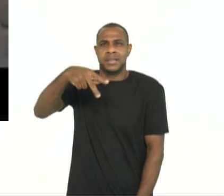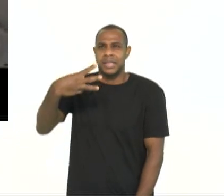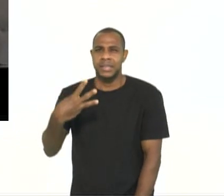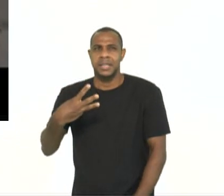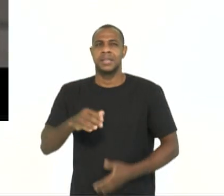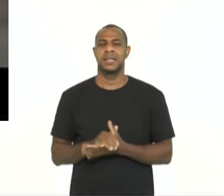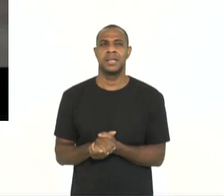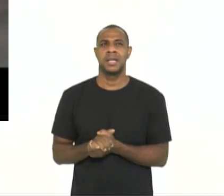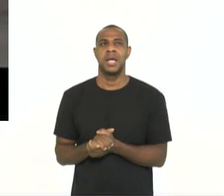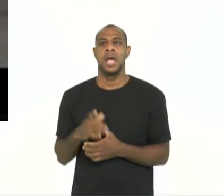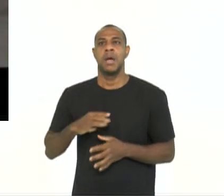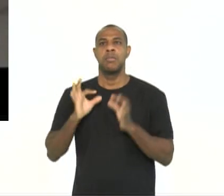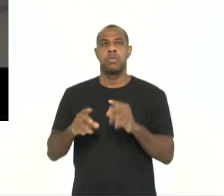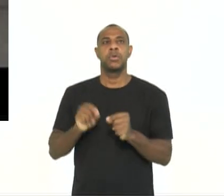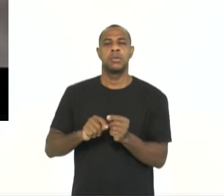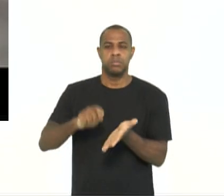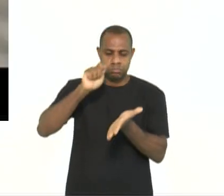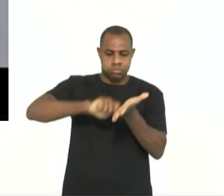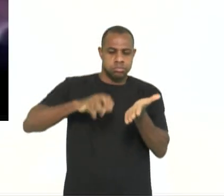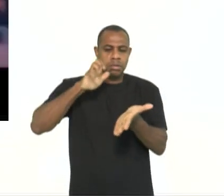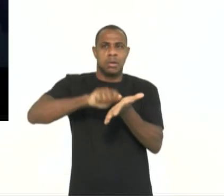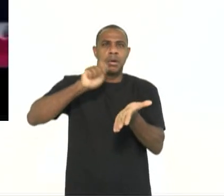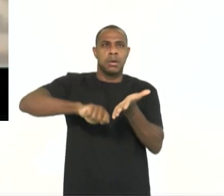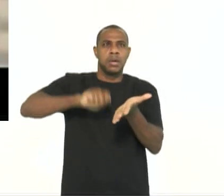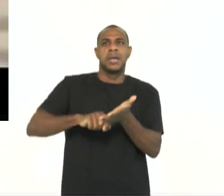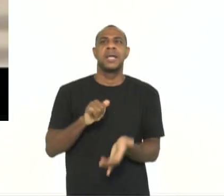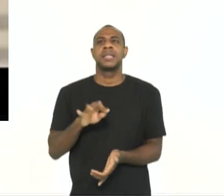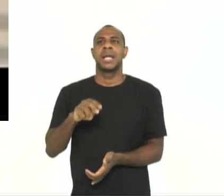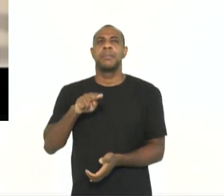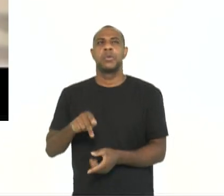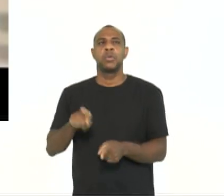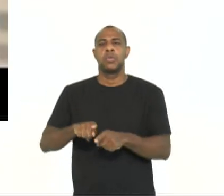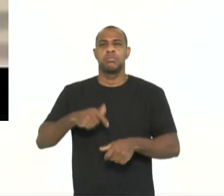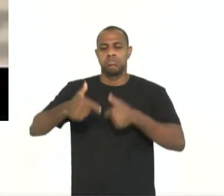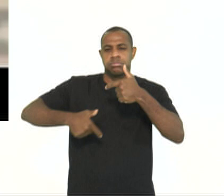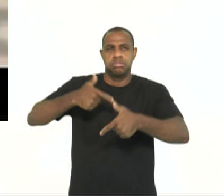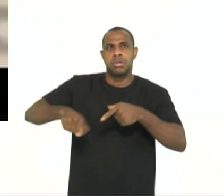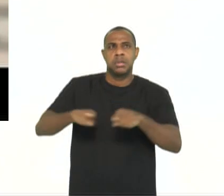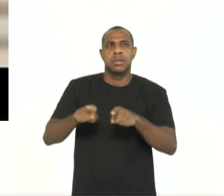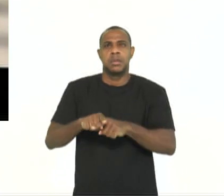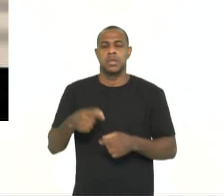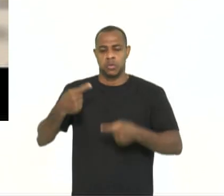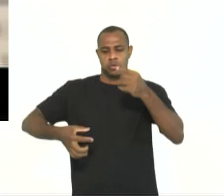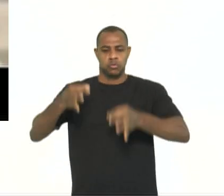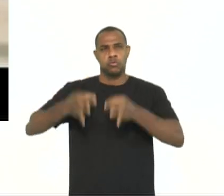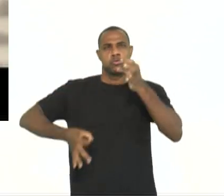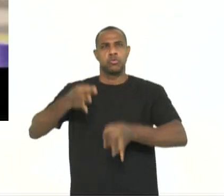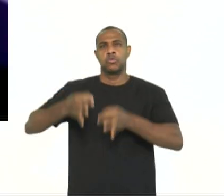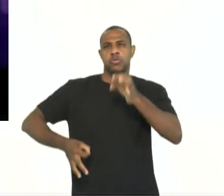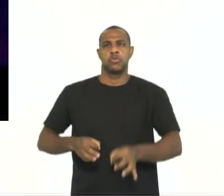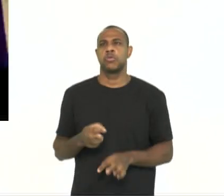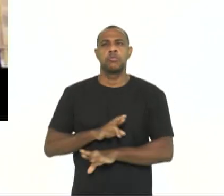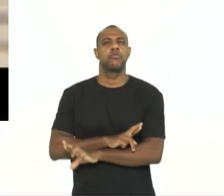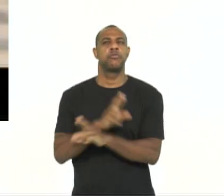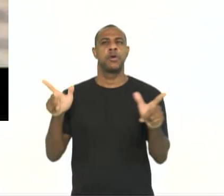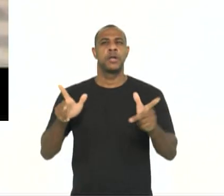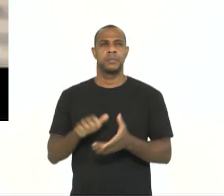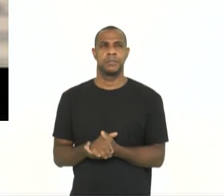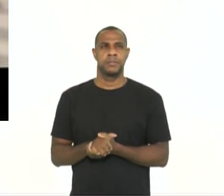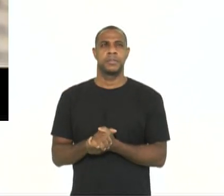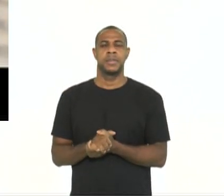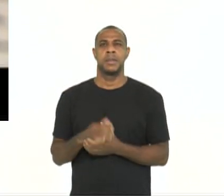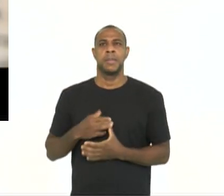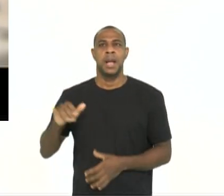1973, é firmado o Tratado de Itaipu, um instrumento diplomático e jurídico sem igual